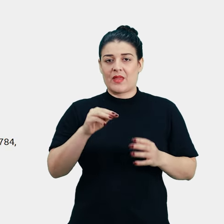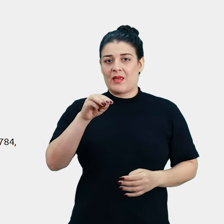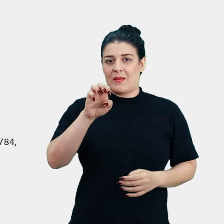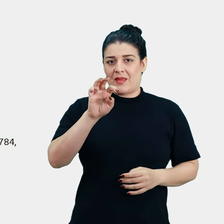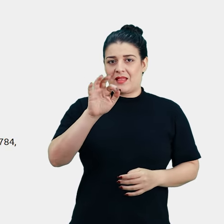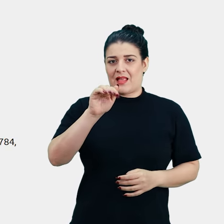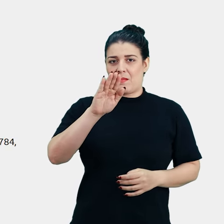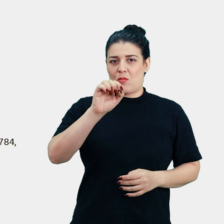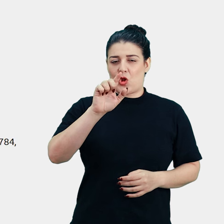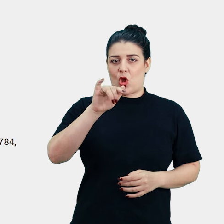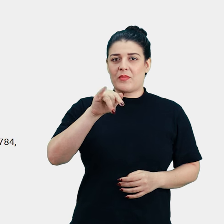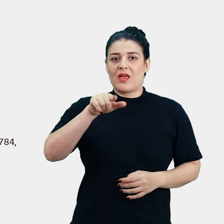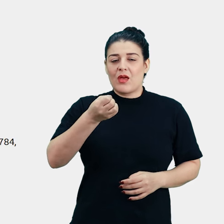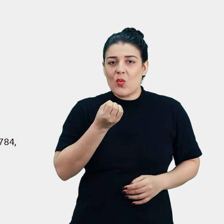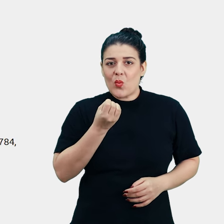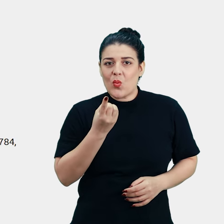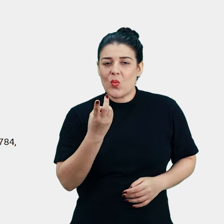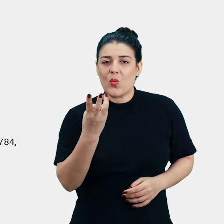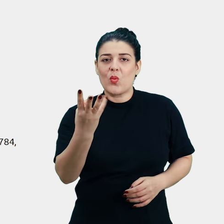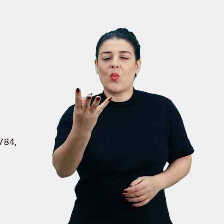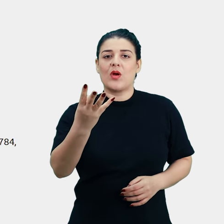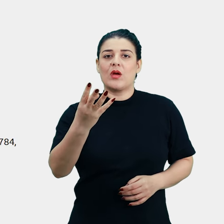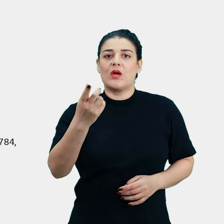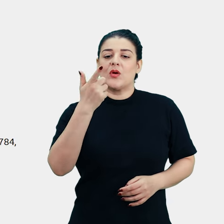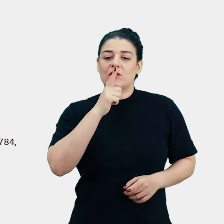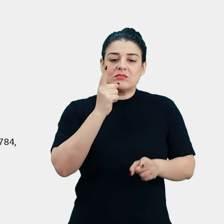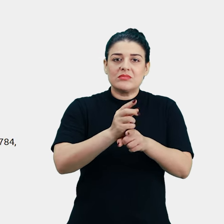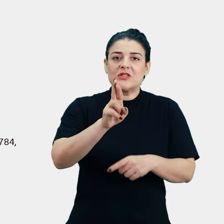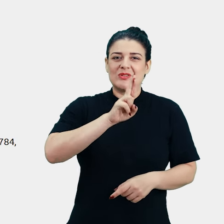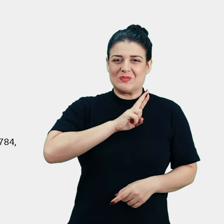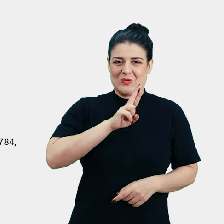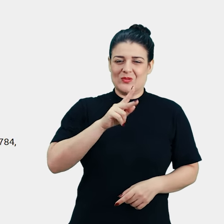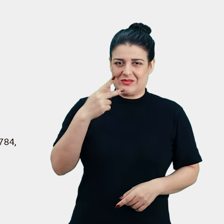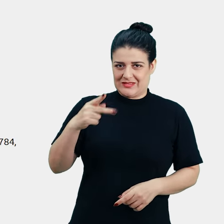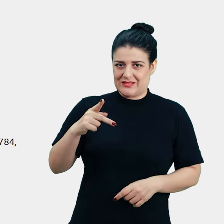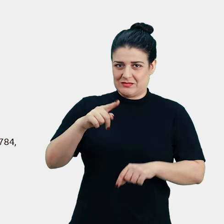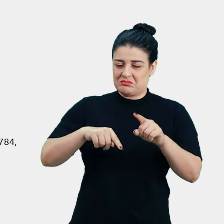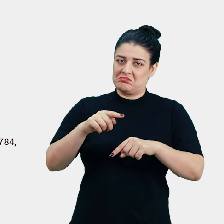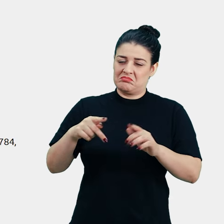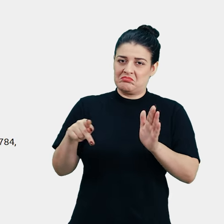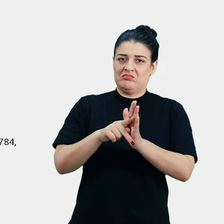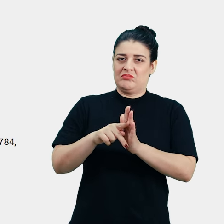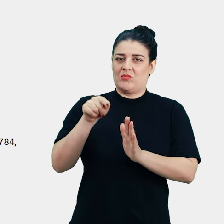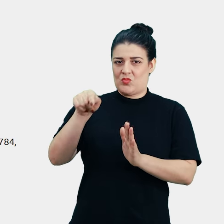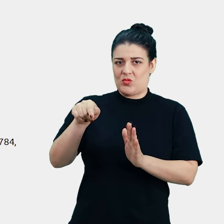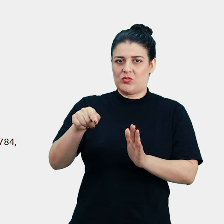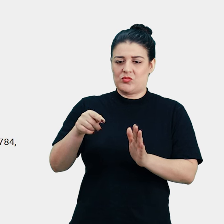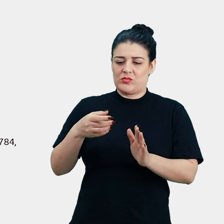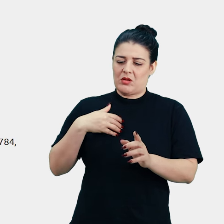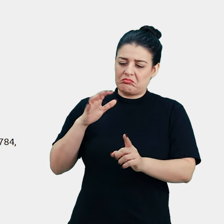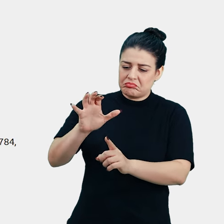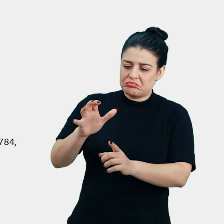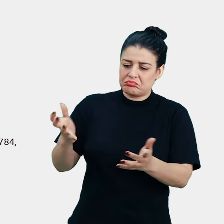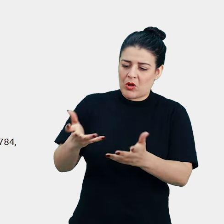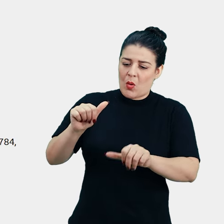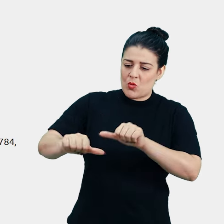Metabolômica, que é uma medida quantitativa da resposta biológica de um sistema biológico após estímulos